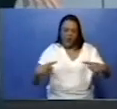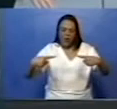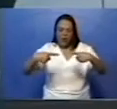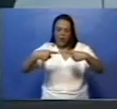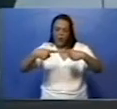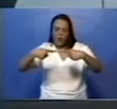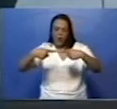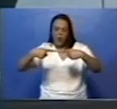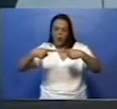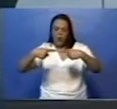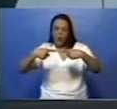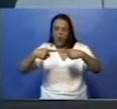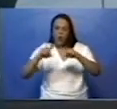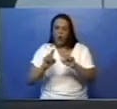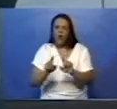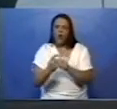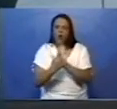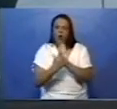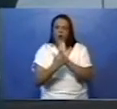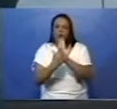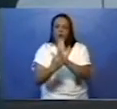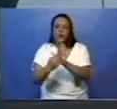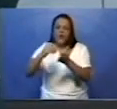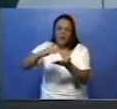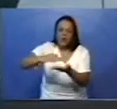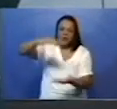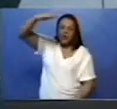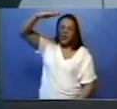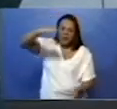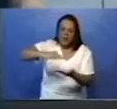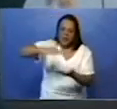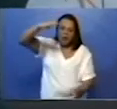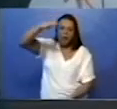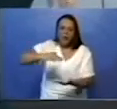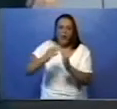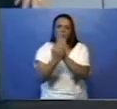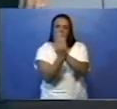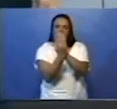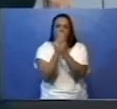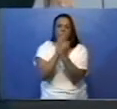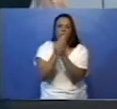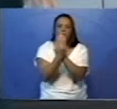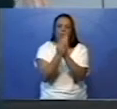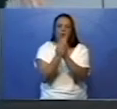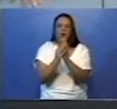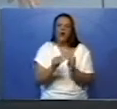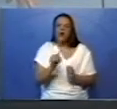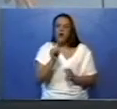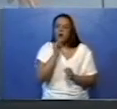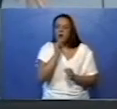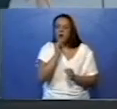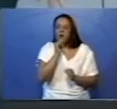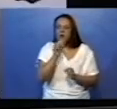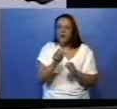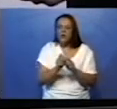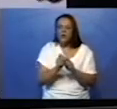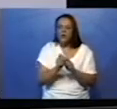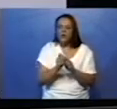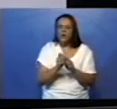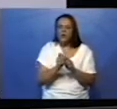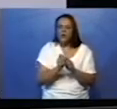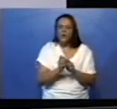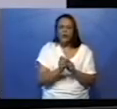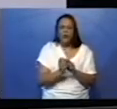enorme, para que se identifique o tamanho da boneca. Outro exemplo. Um ponto